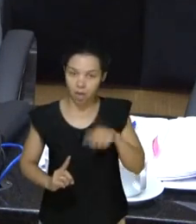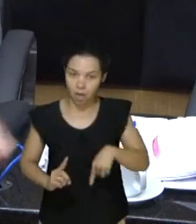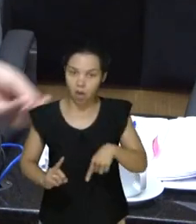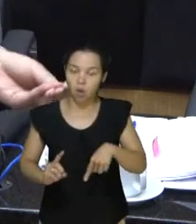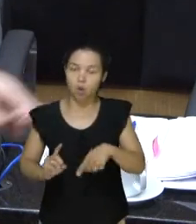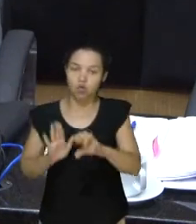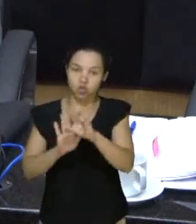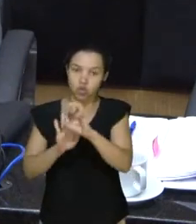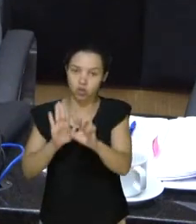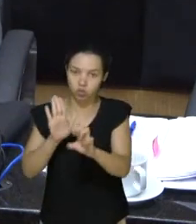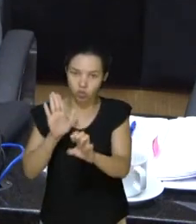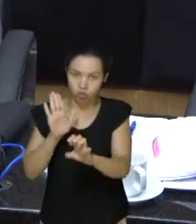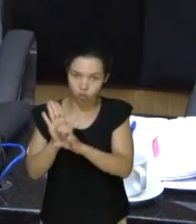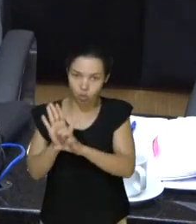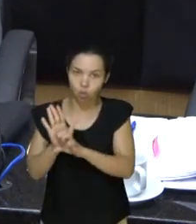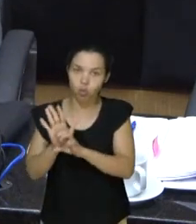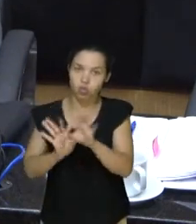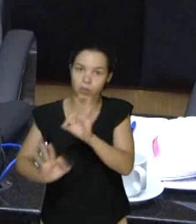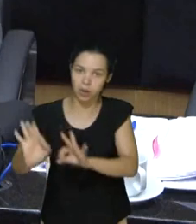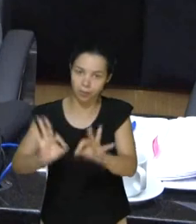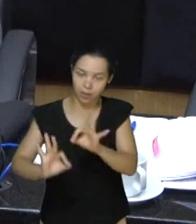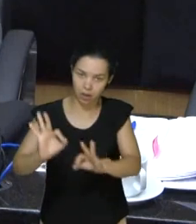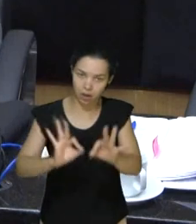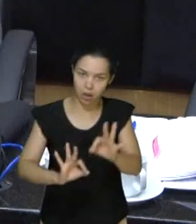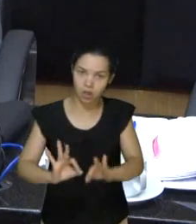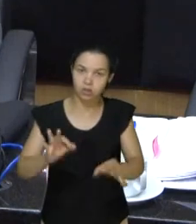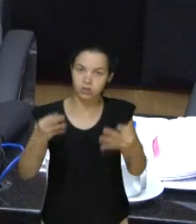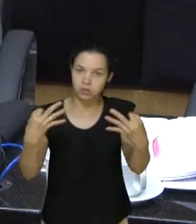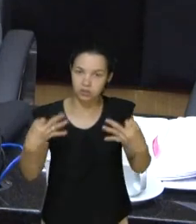feito, que eu pediria aqui para que todos nós